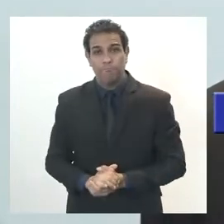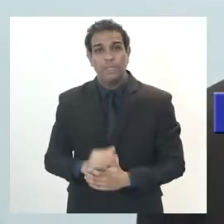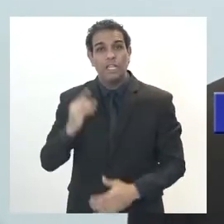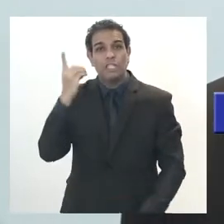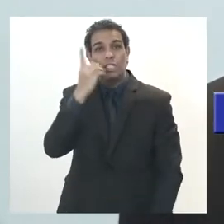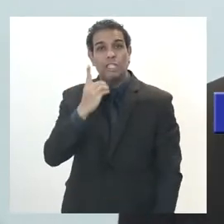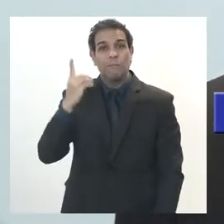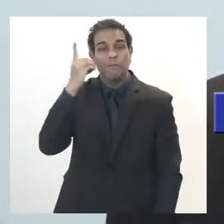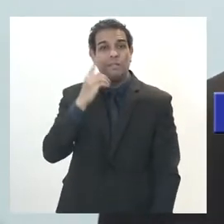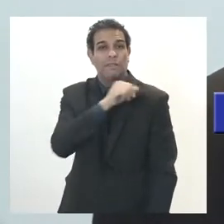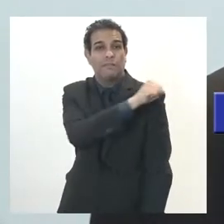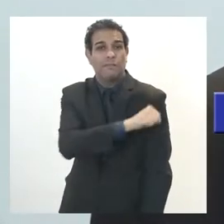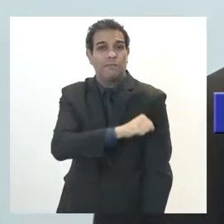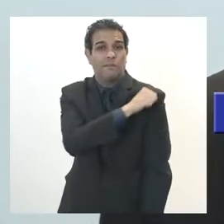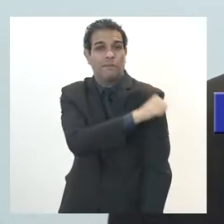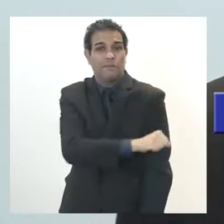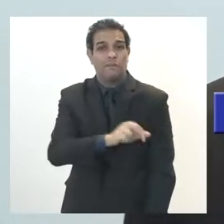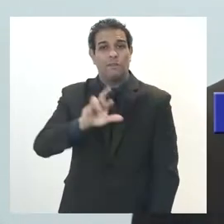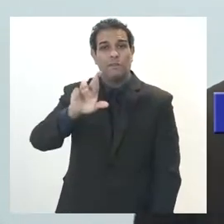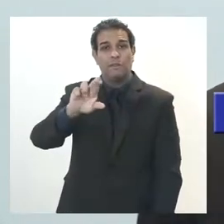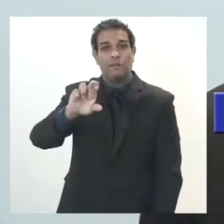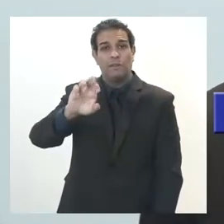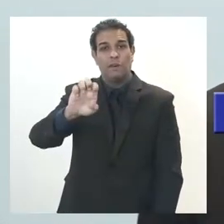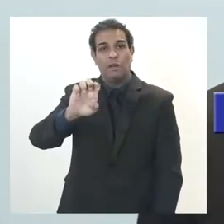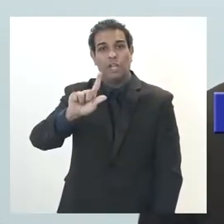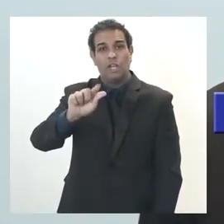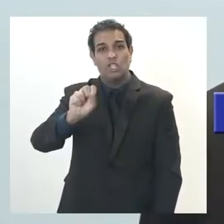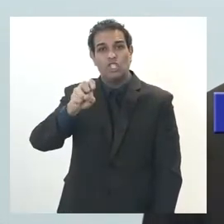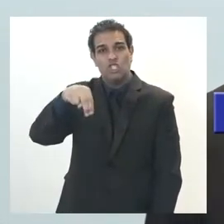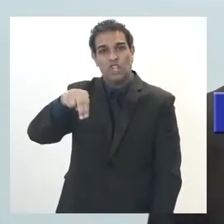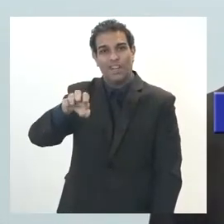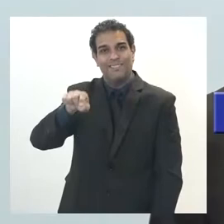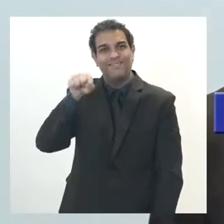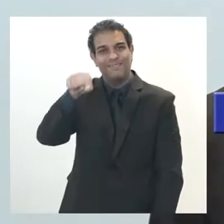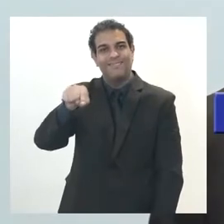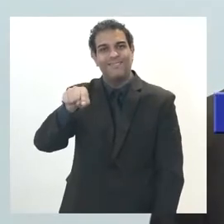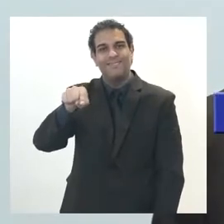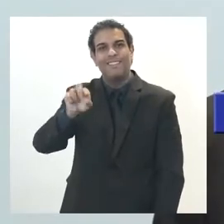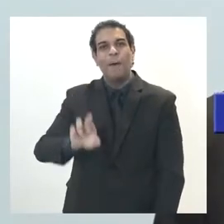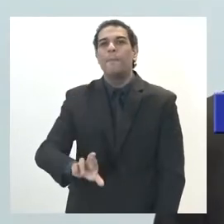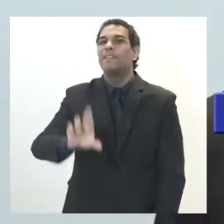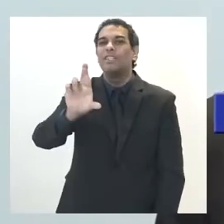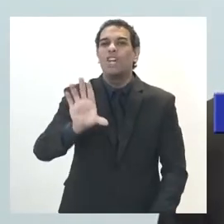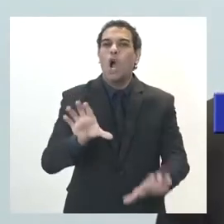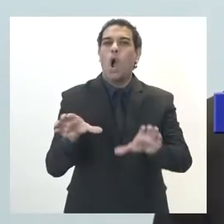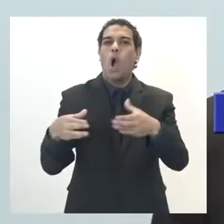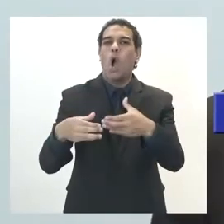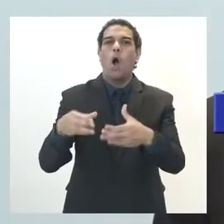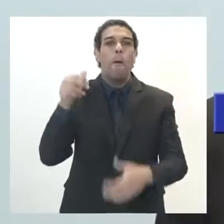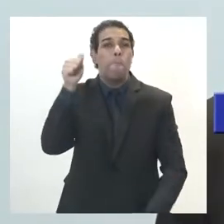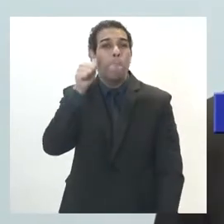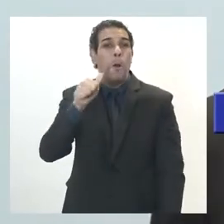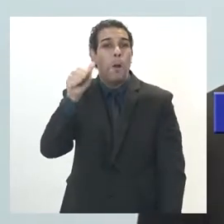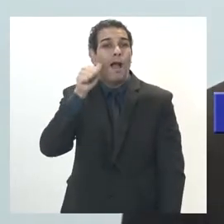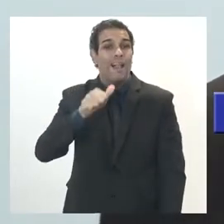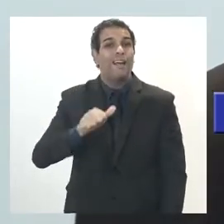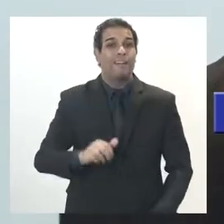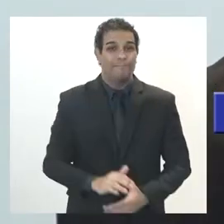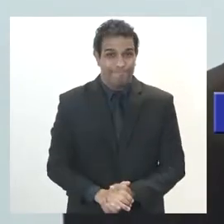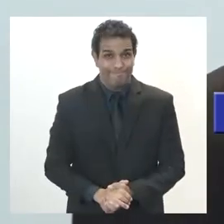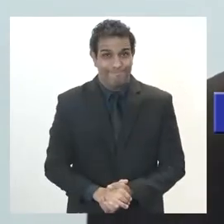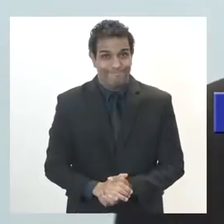Rejane que na Assembleia Legislativa Preside a comissão da mulher e se existe